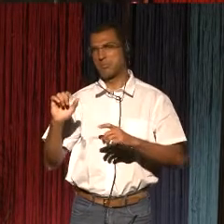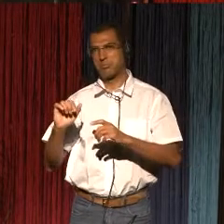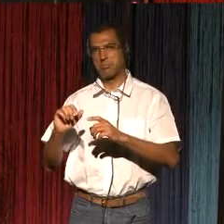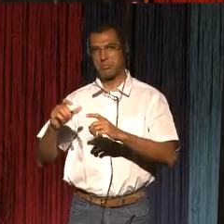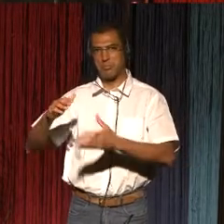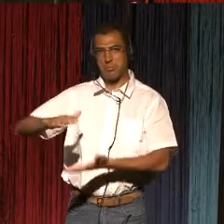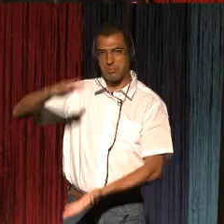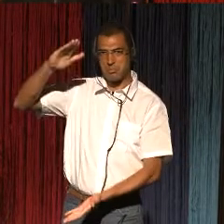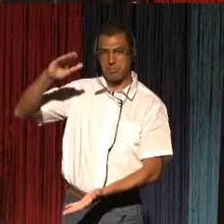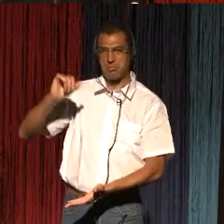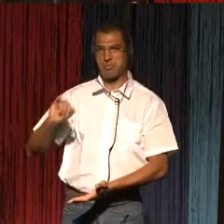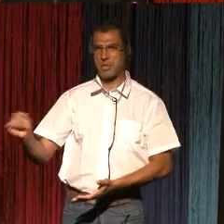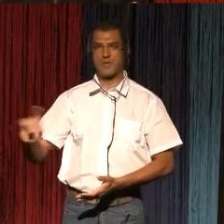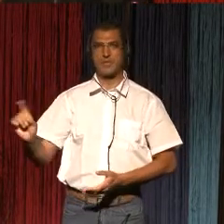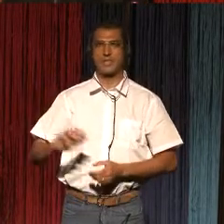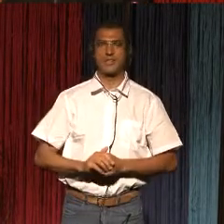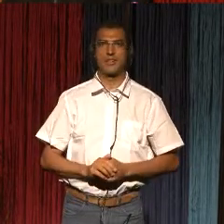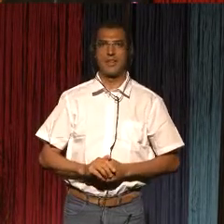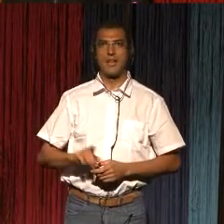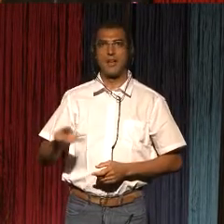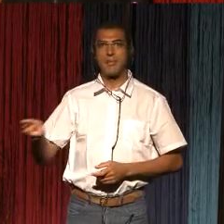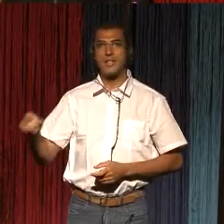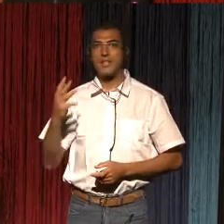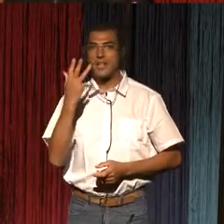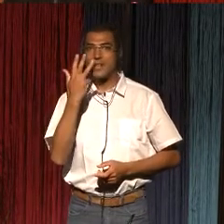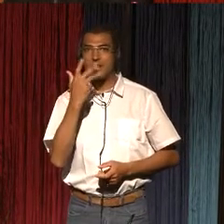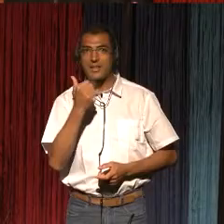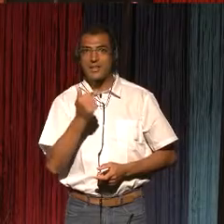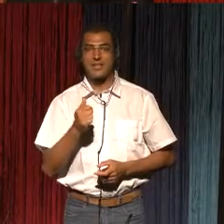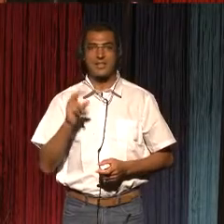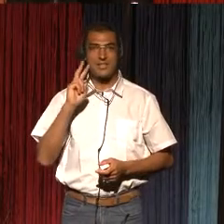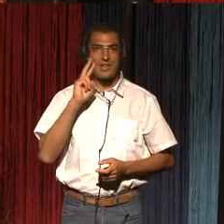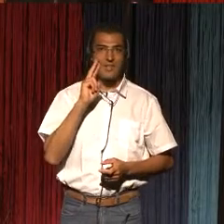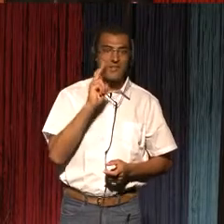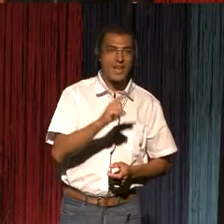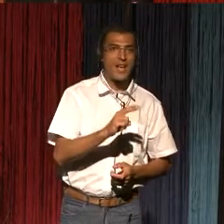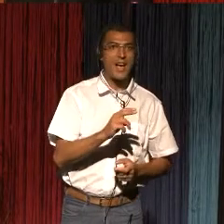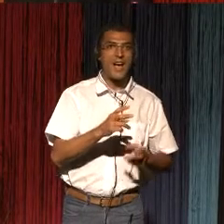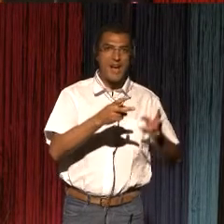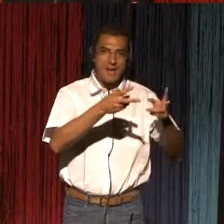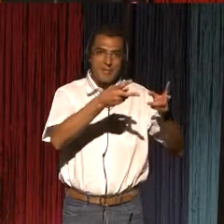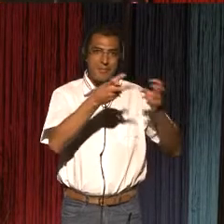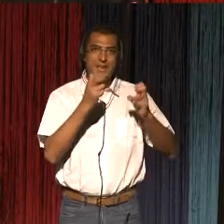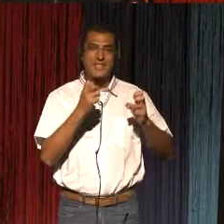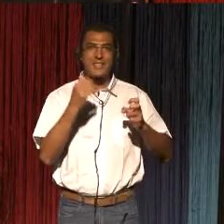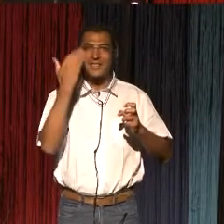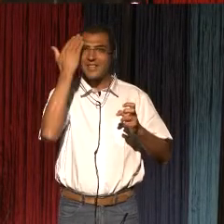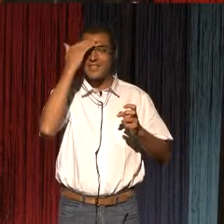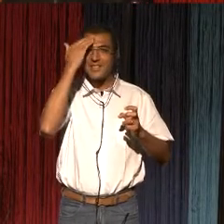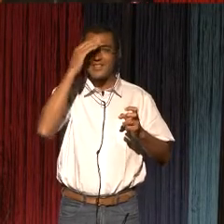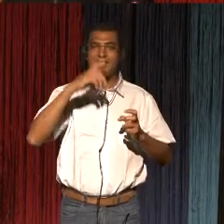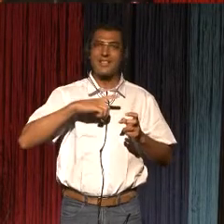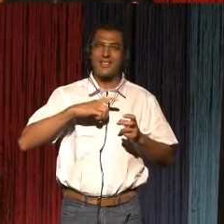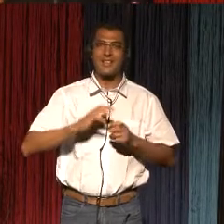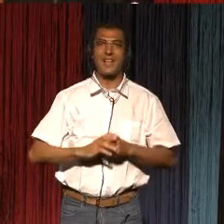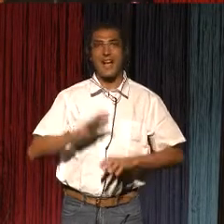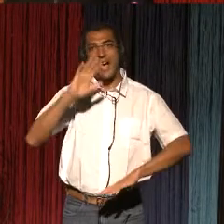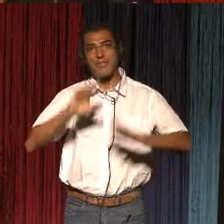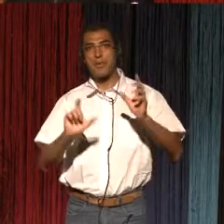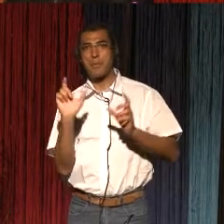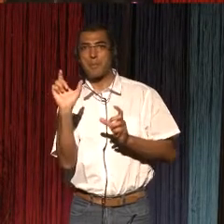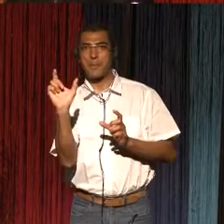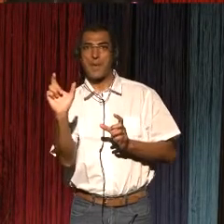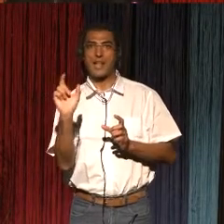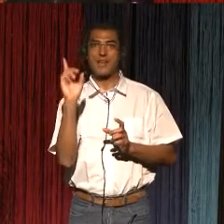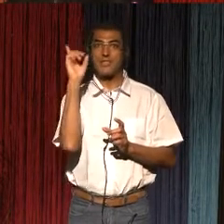vão entender o conceito do diâmetro, mesmo que a gente nunca use essa palavra. E mais tardiamente, quando a